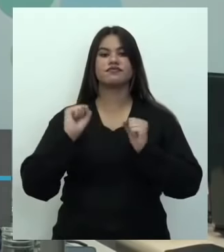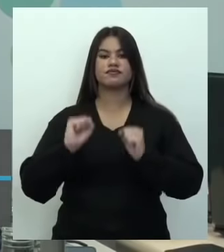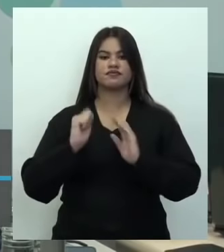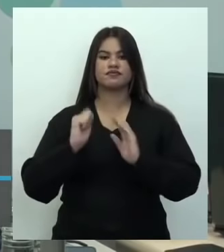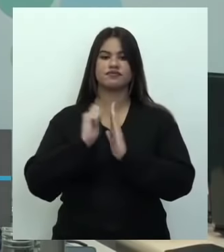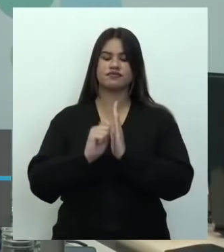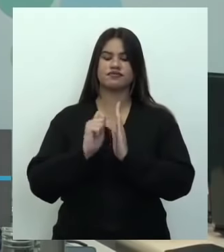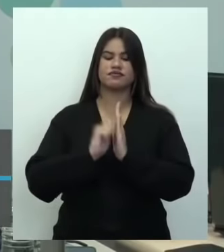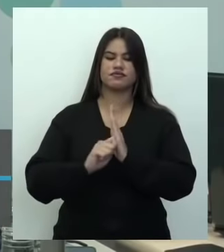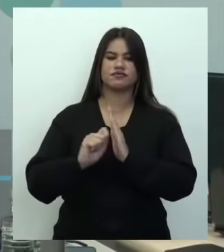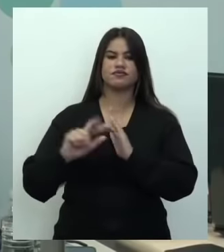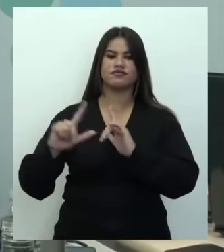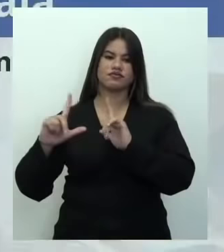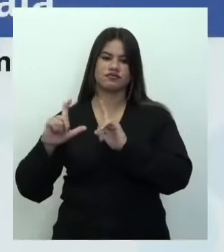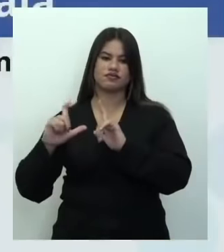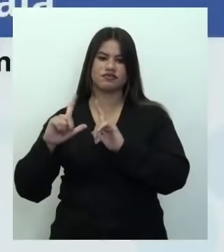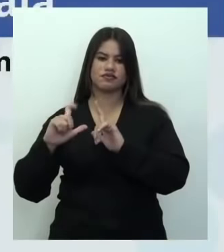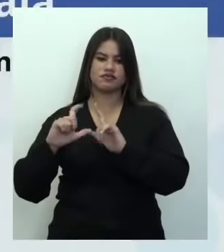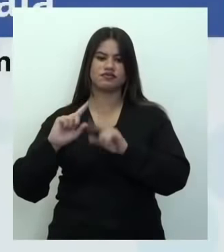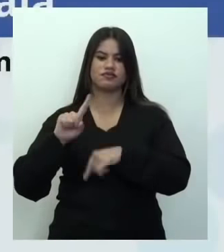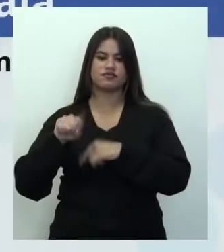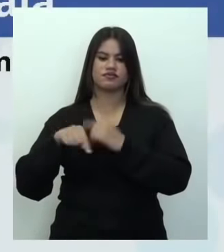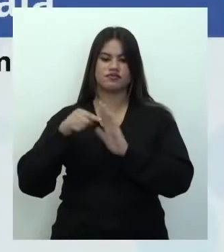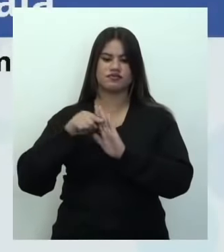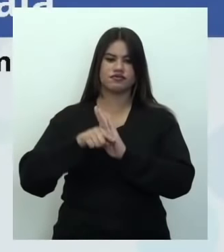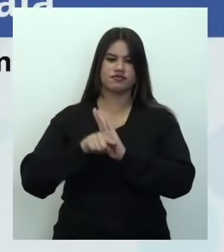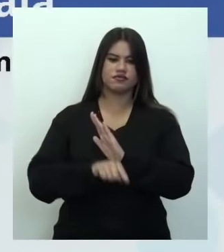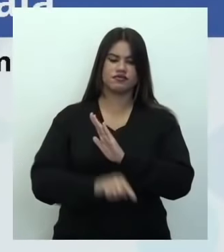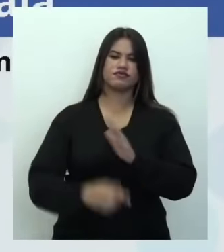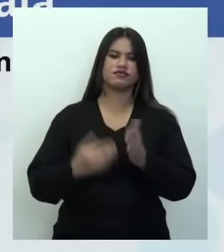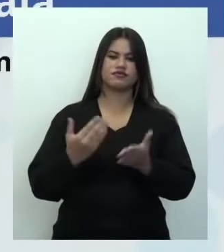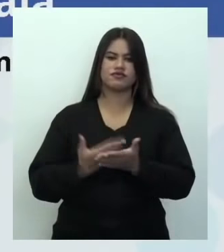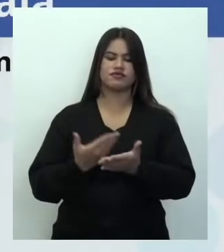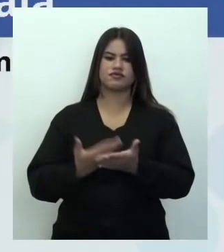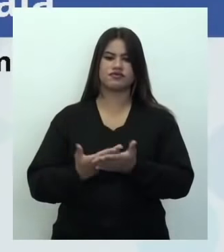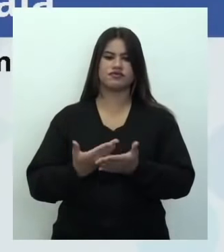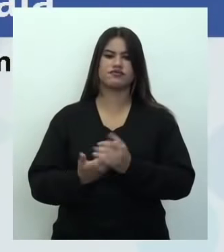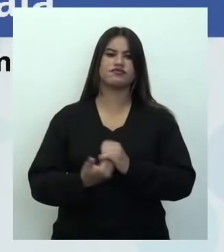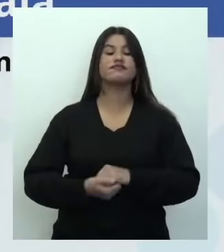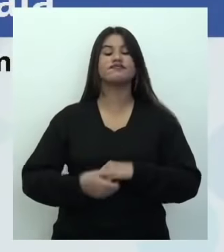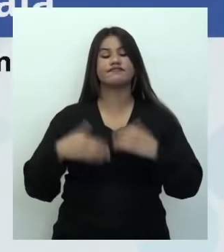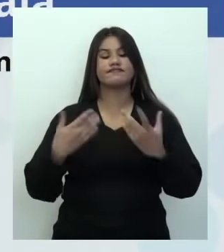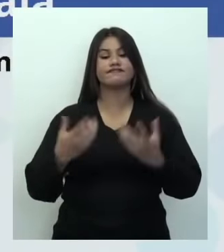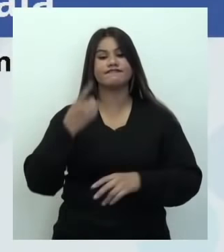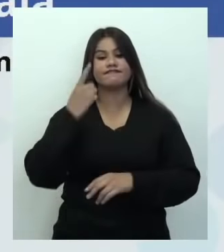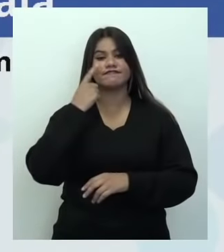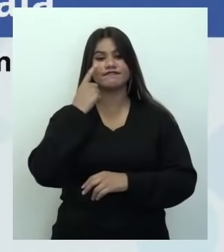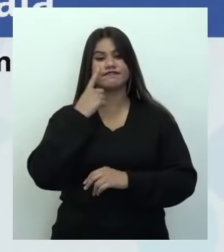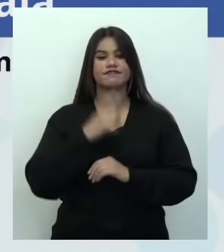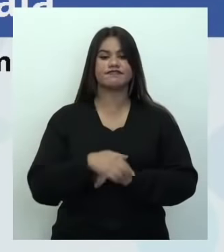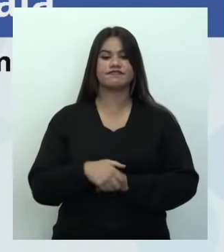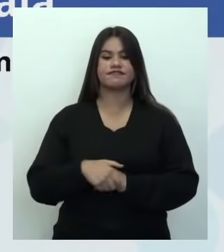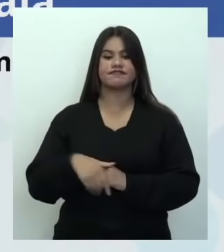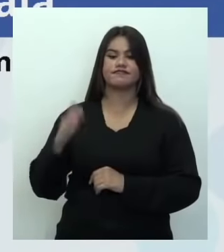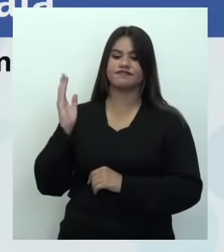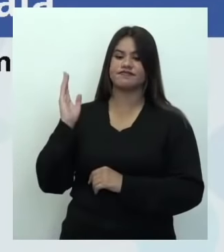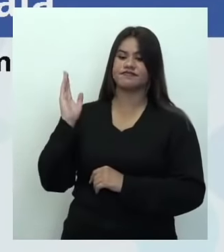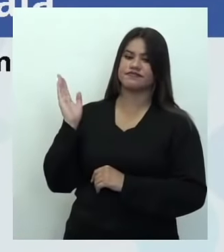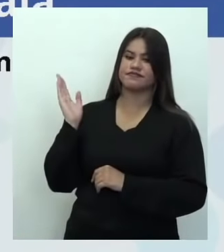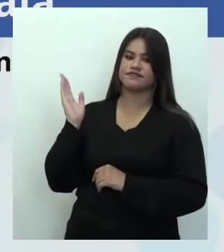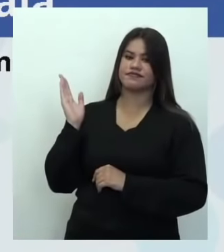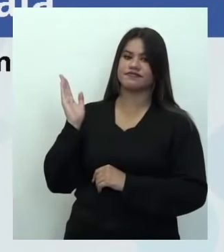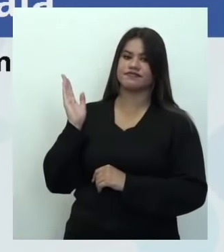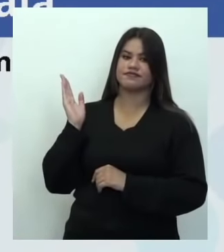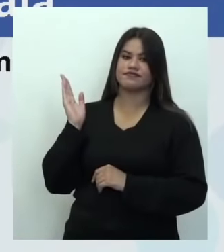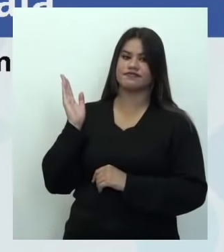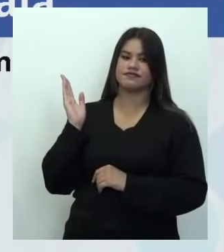vocês possam aprofundar os seus estudos, conversar com seus professores. Então, vamos lá para o nome da nossa aula de hoje. A